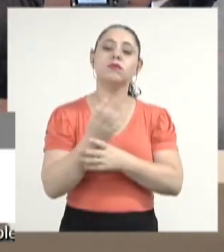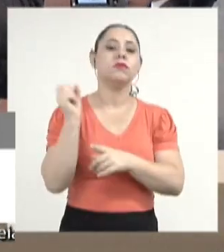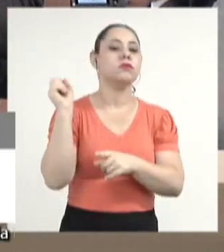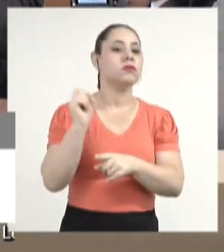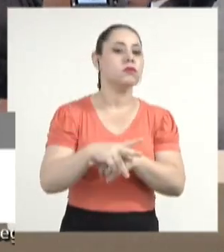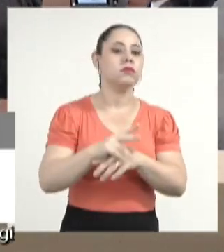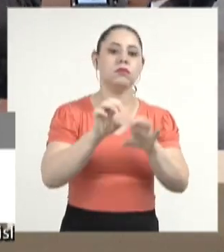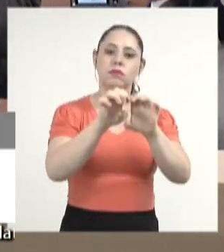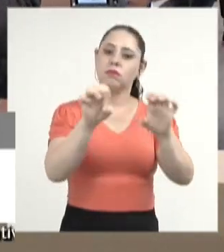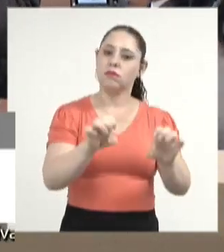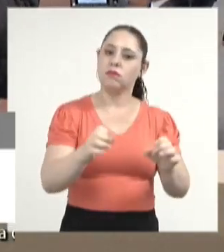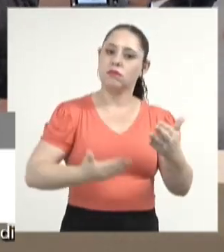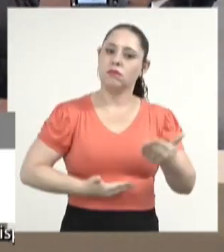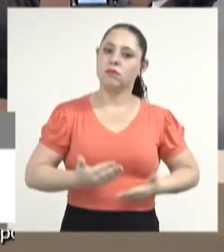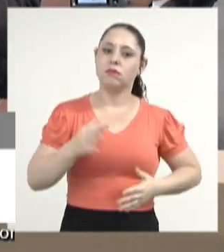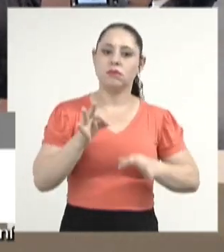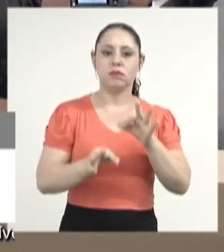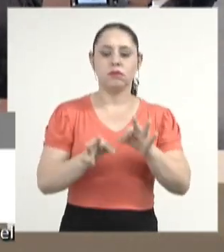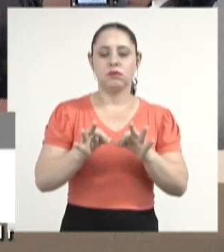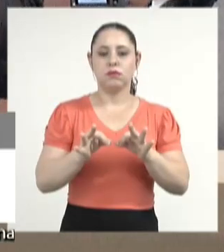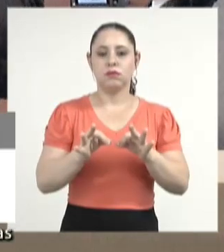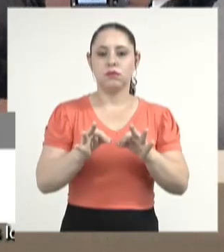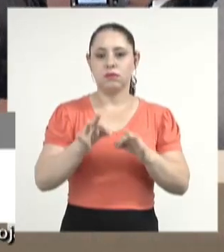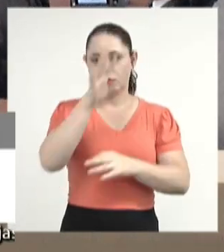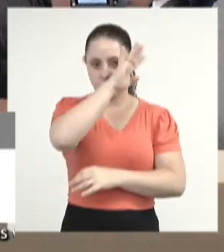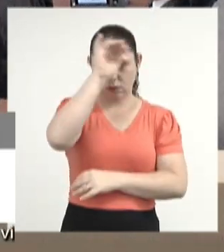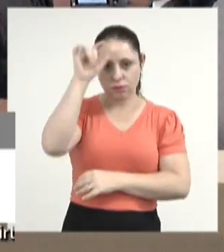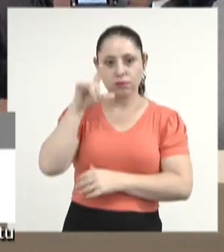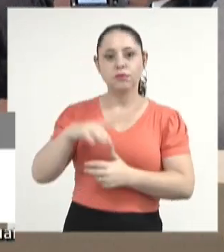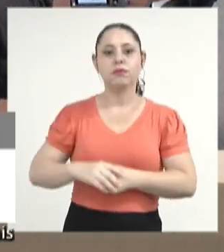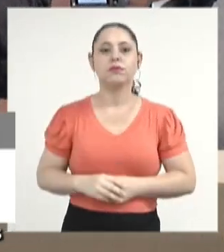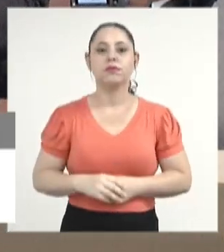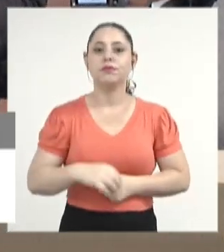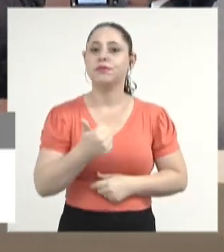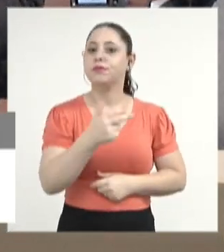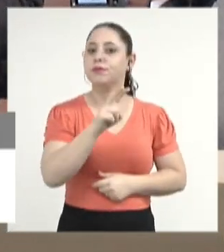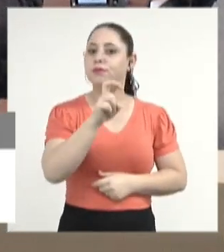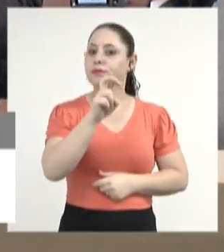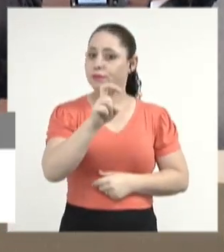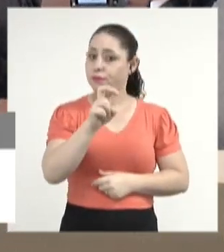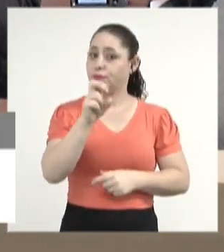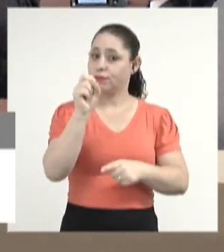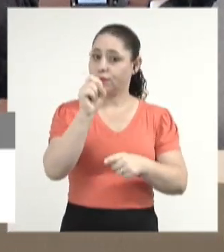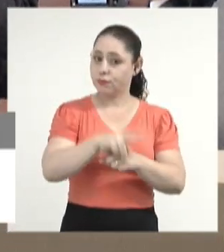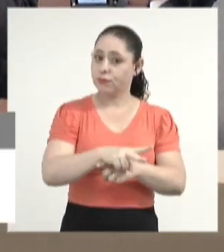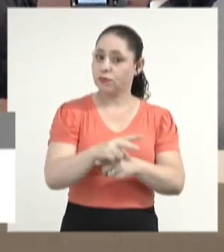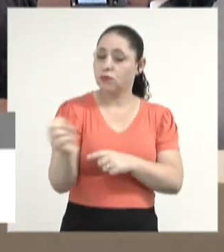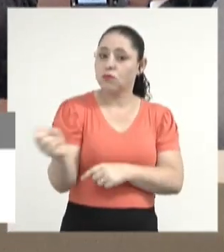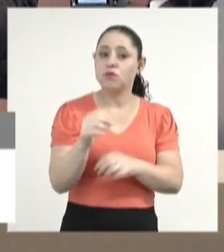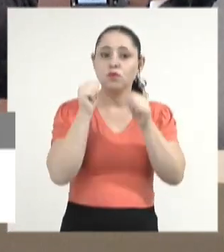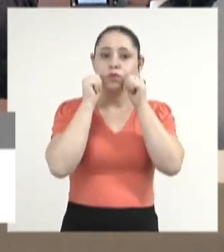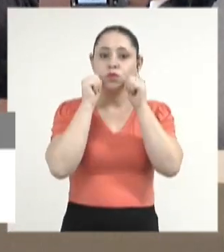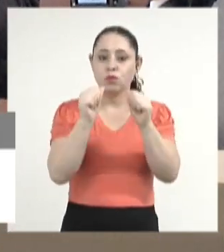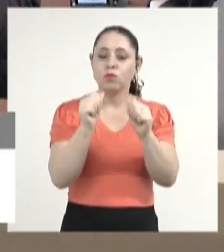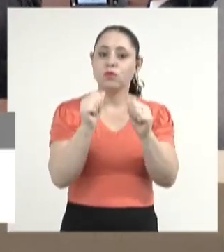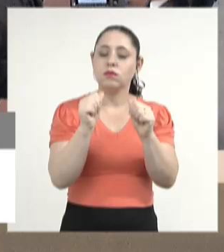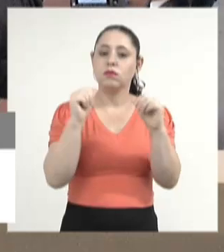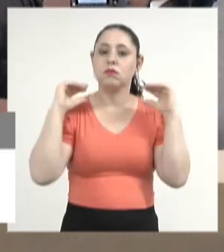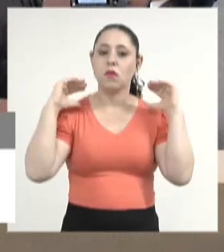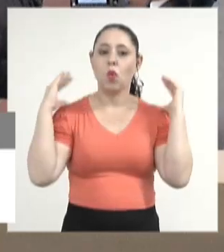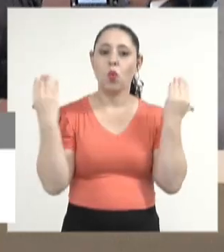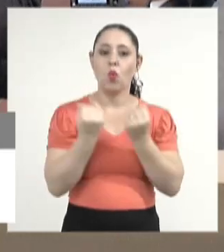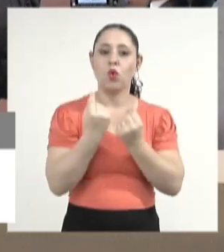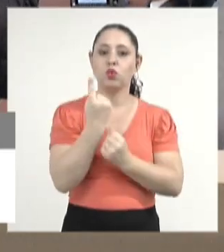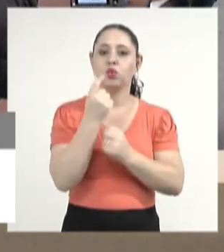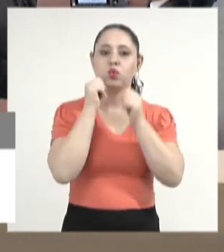cargos na estrutura funcional do Poder Judiciário de Mato Grosso do Sul. Serão 15 novos cargos em comissão de assessor de desembargador,